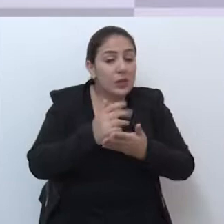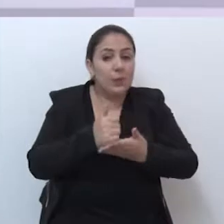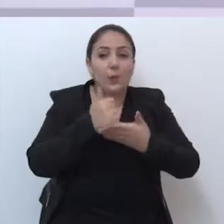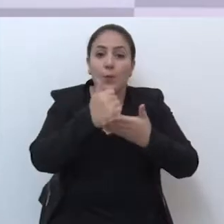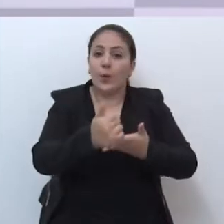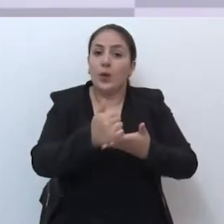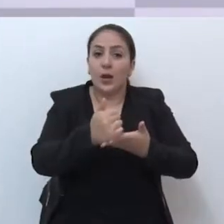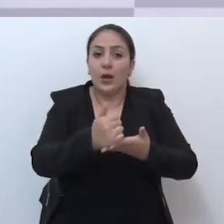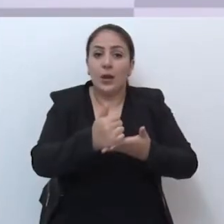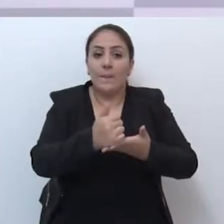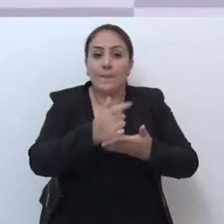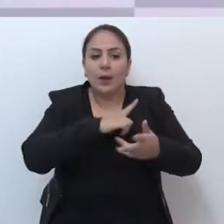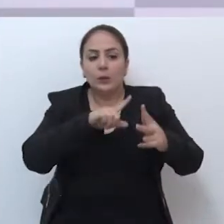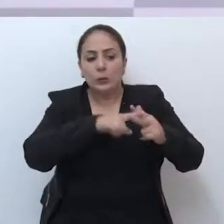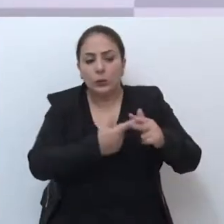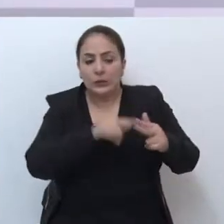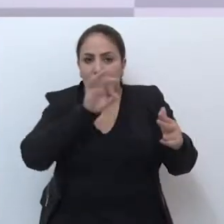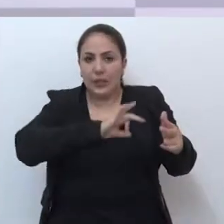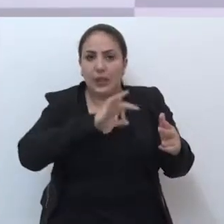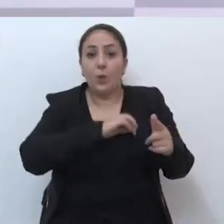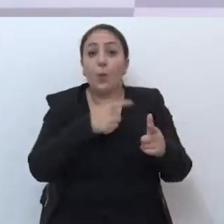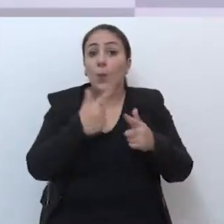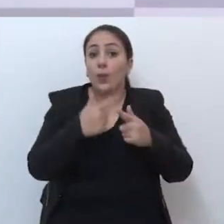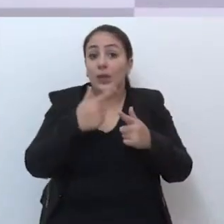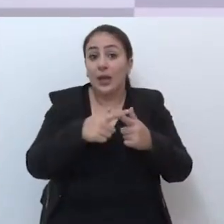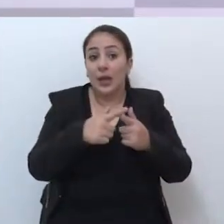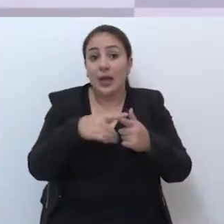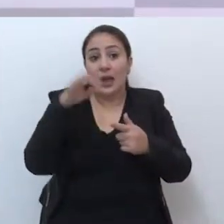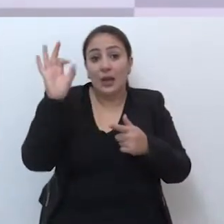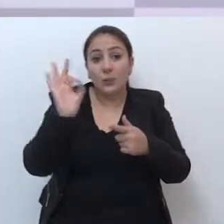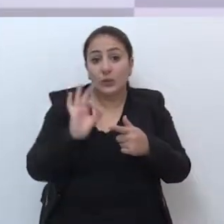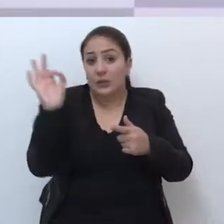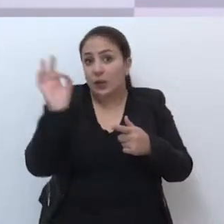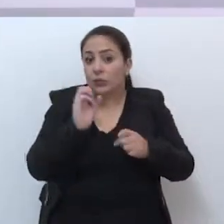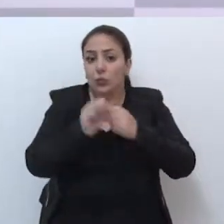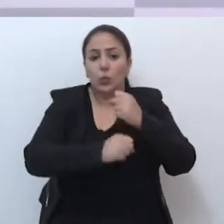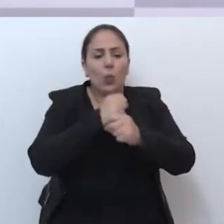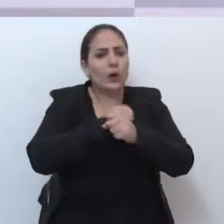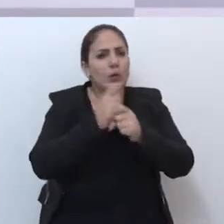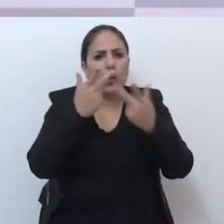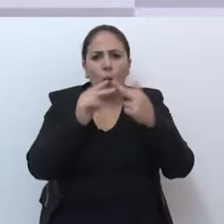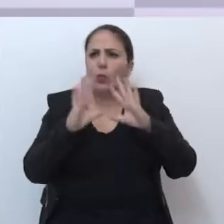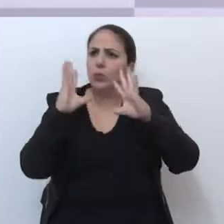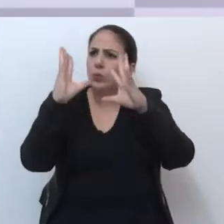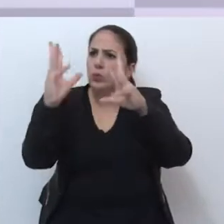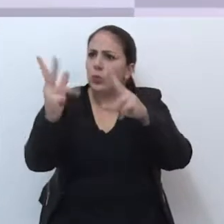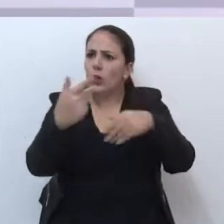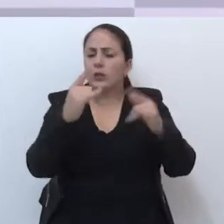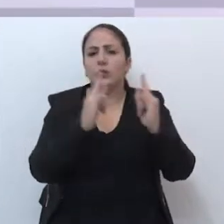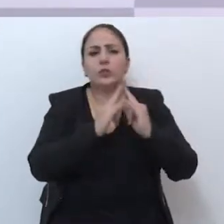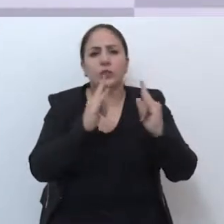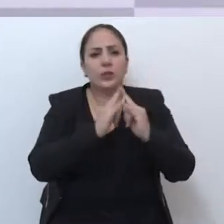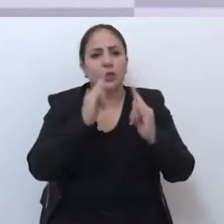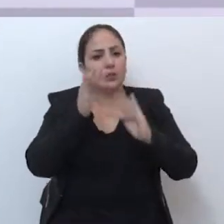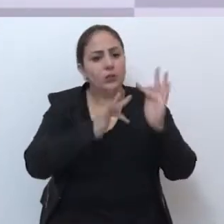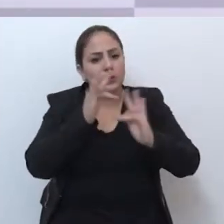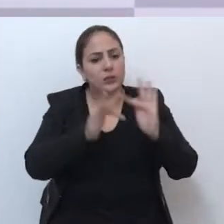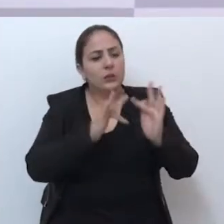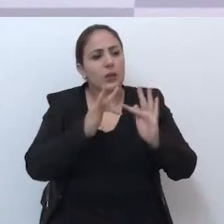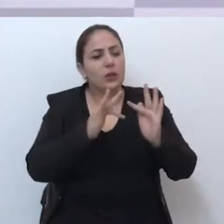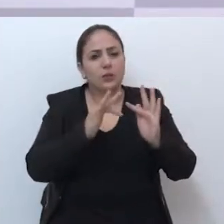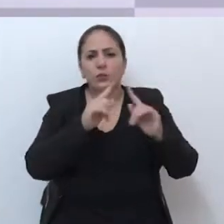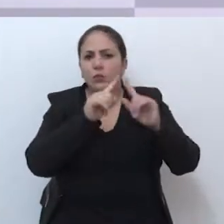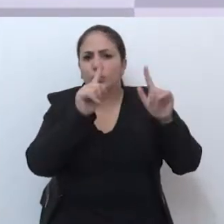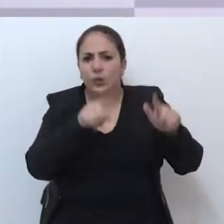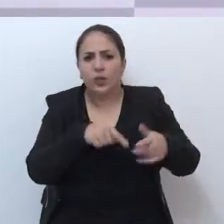a favor da reposição salarial, porque é a infração do ano, assim como todos os órgãos funcionários